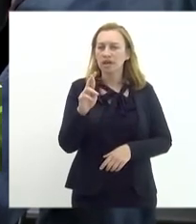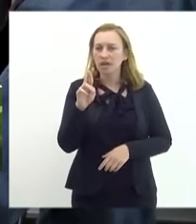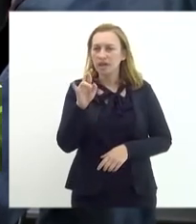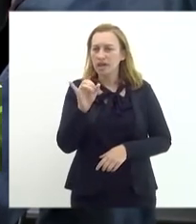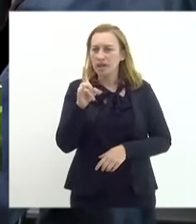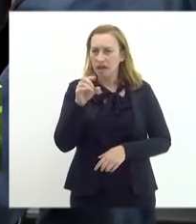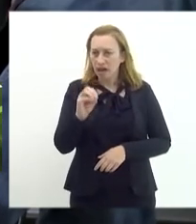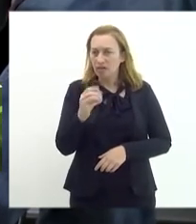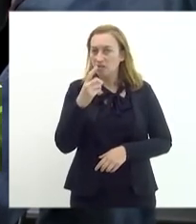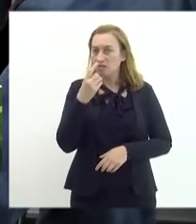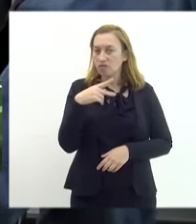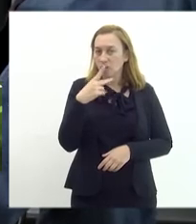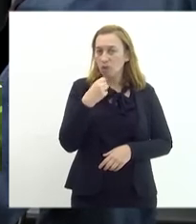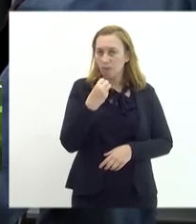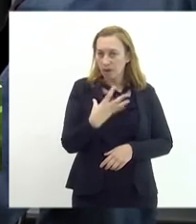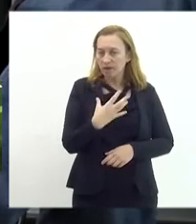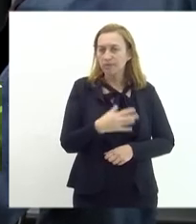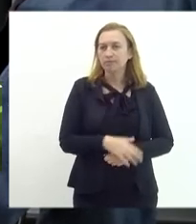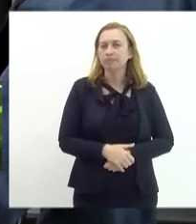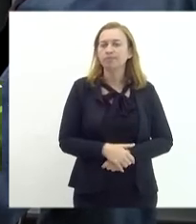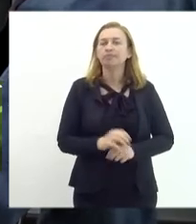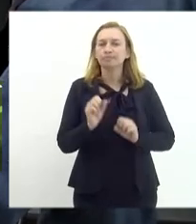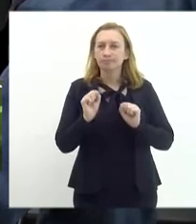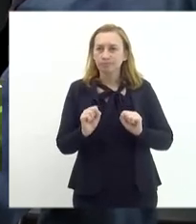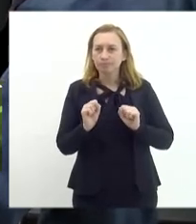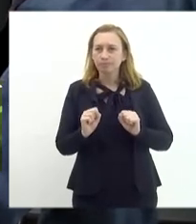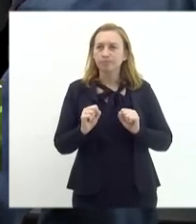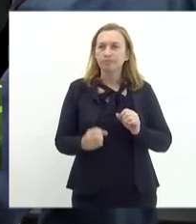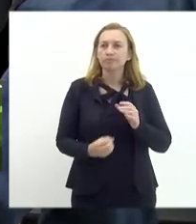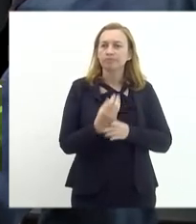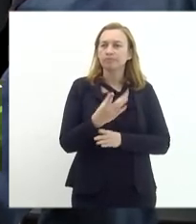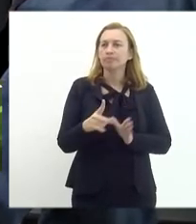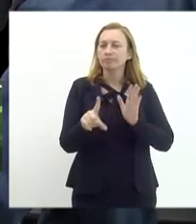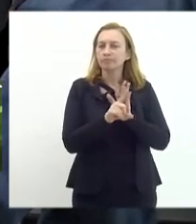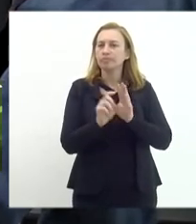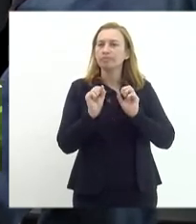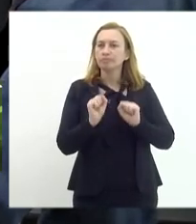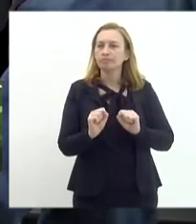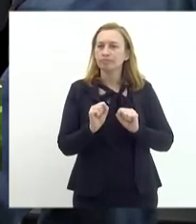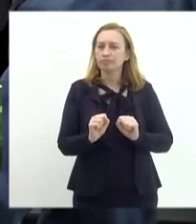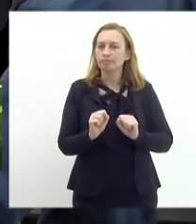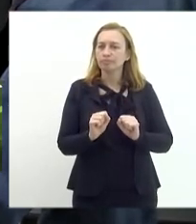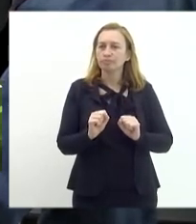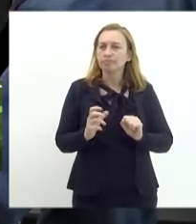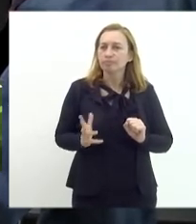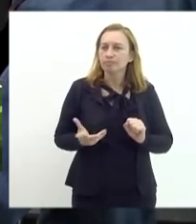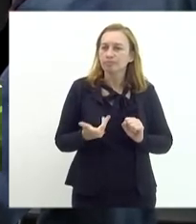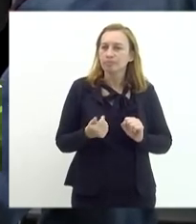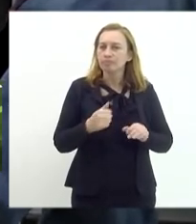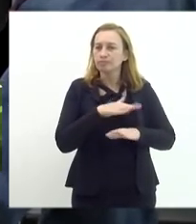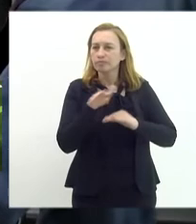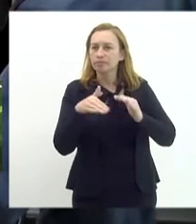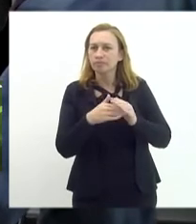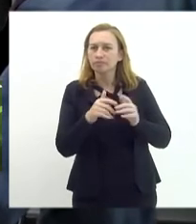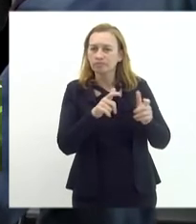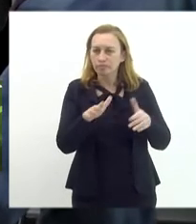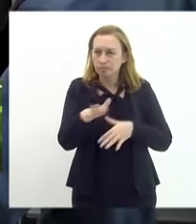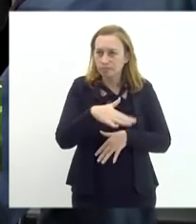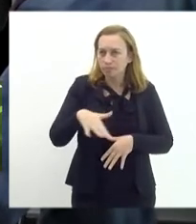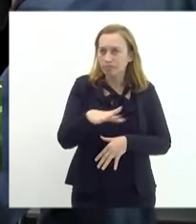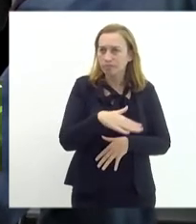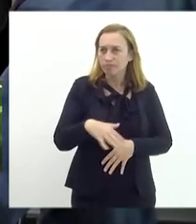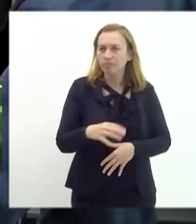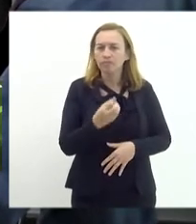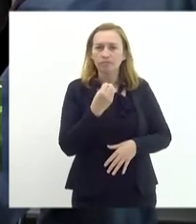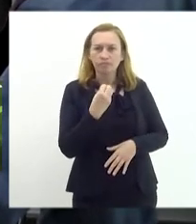bem, para poder talvez construir uma legislação que possa ser efetiva em todos os seus cenários, tanto ao